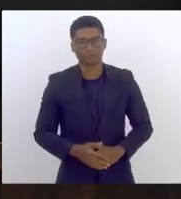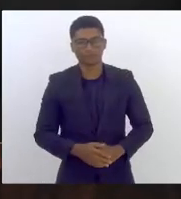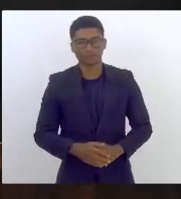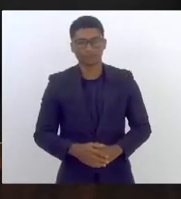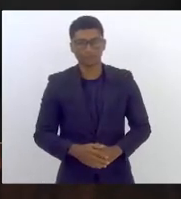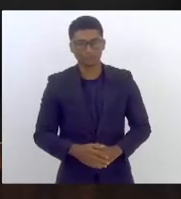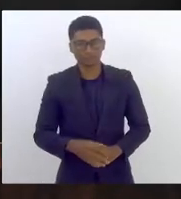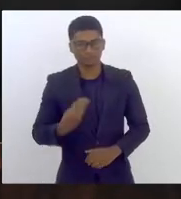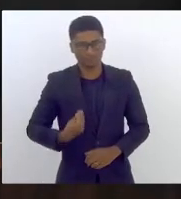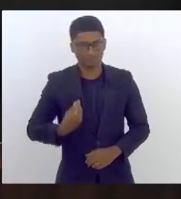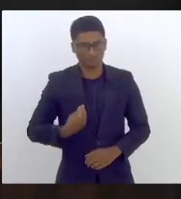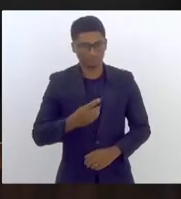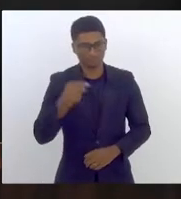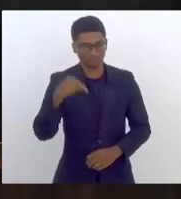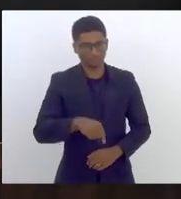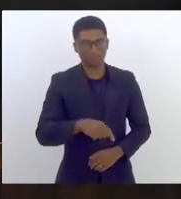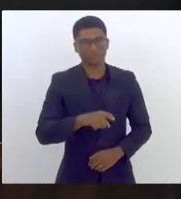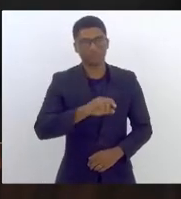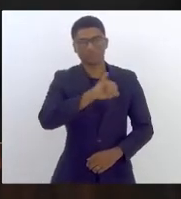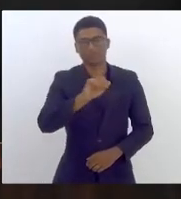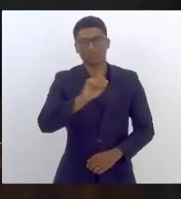presente aqui Jairo